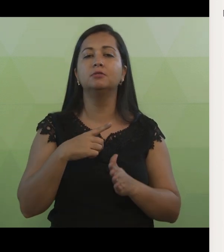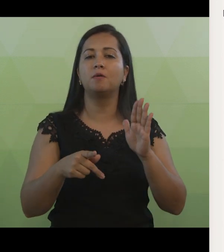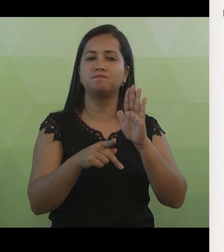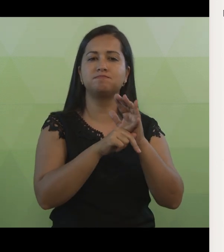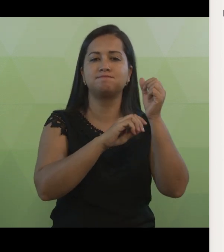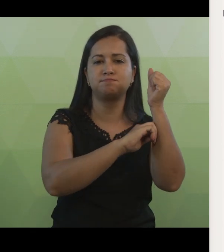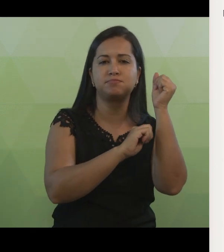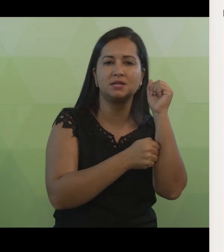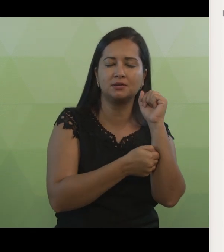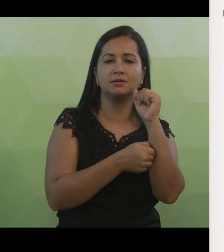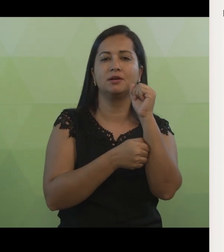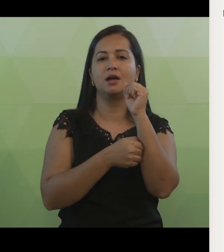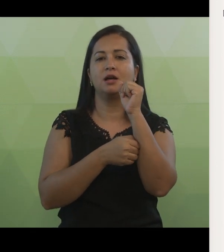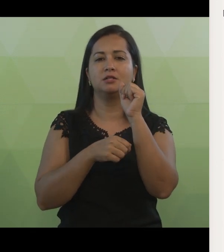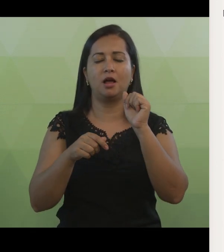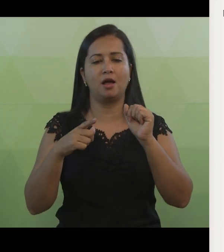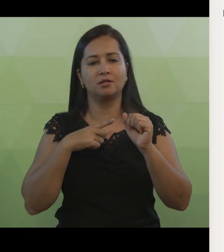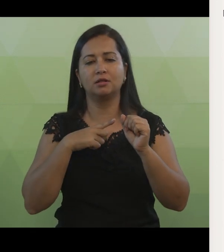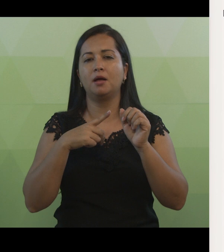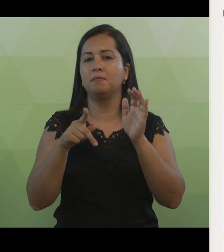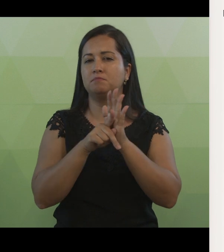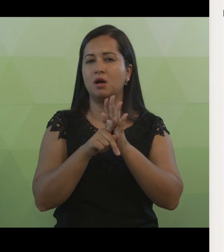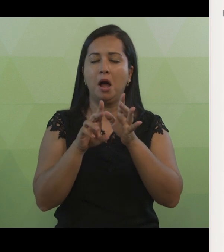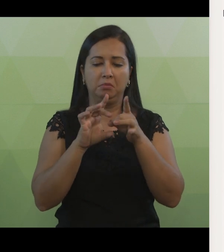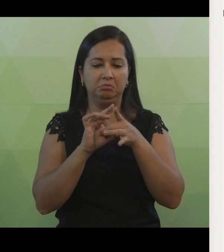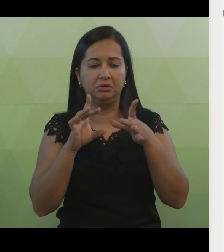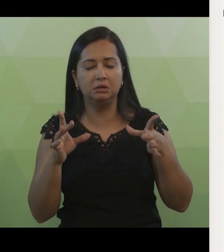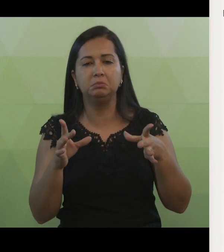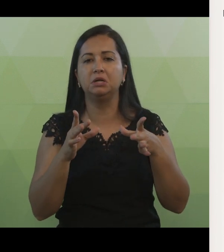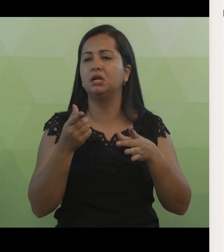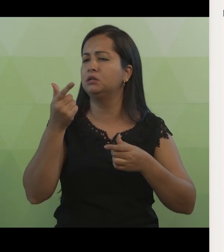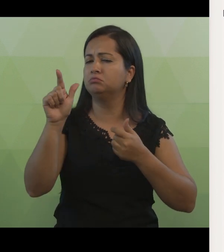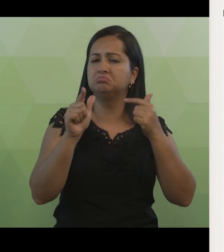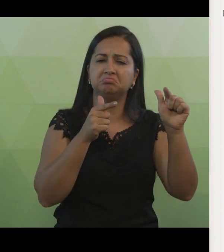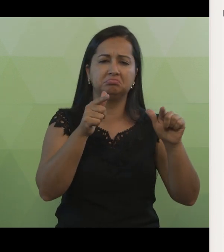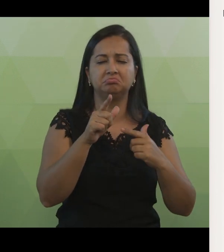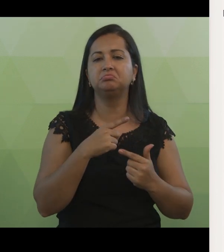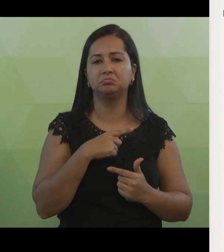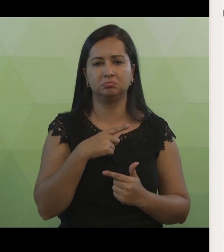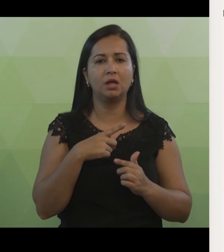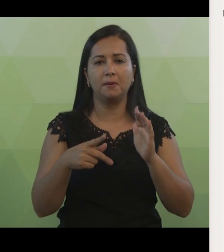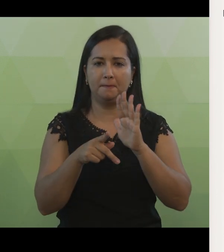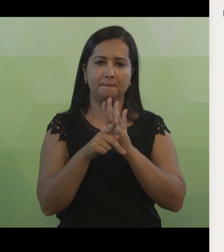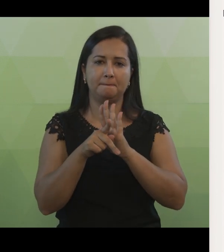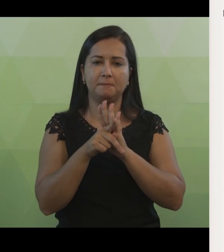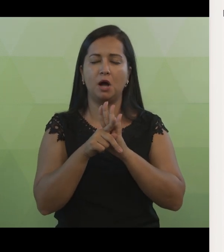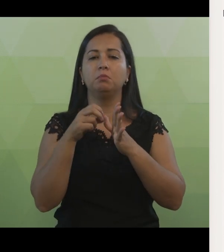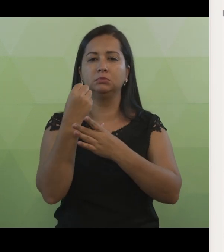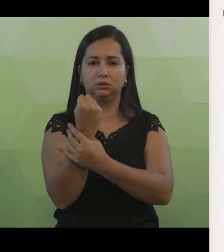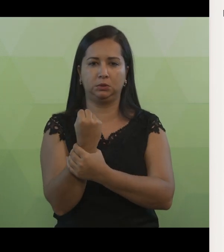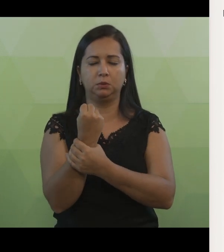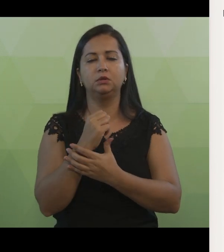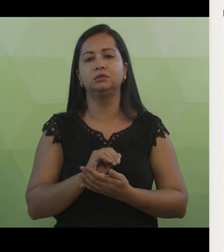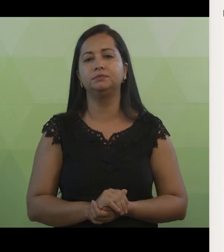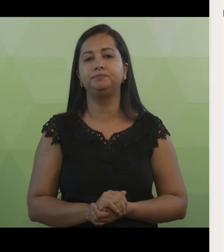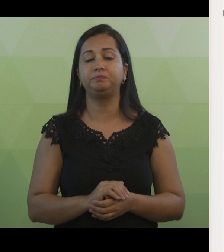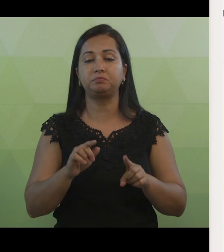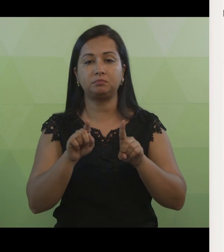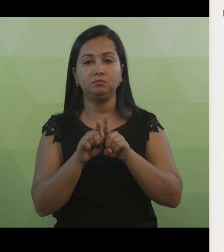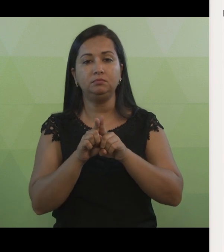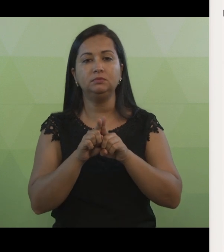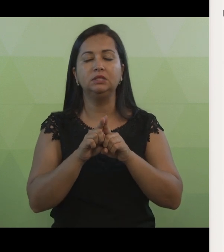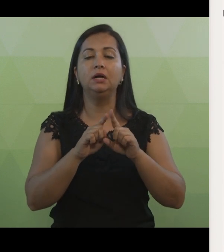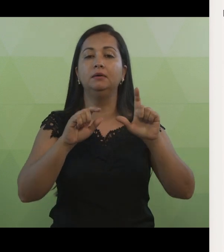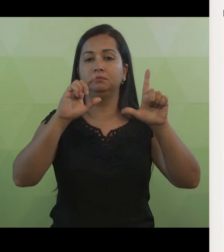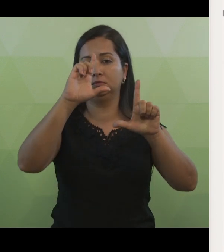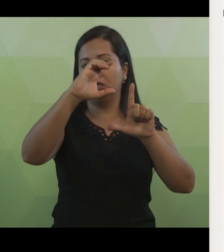segurança como suporte à autenticação, autorização e outros. O outro boa prática é verificação de código de erro